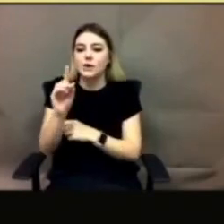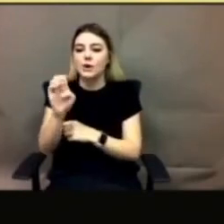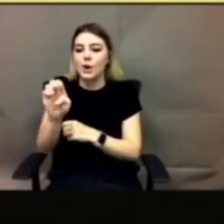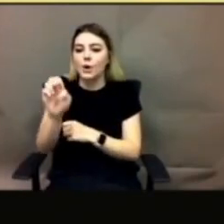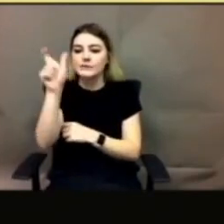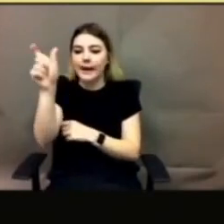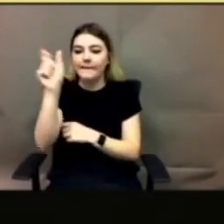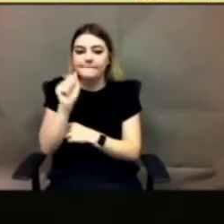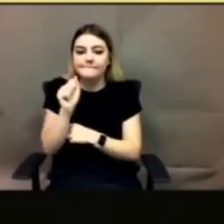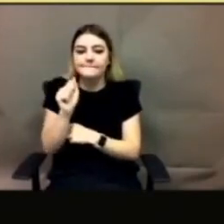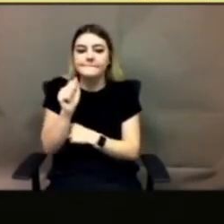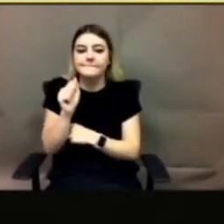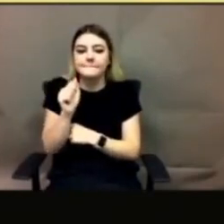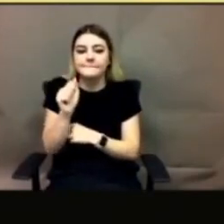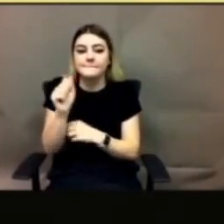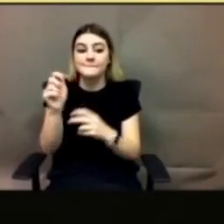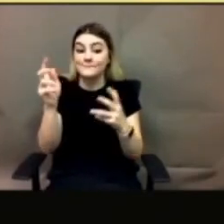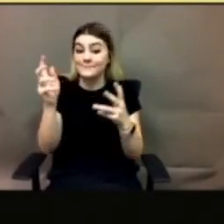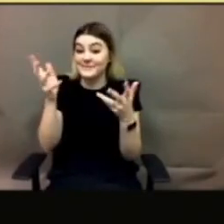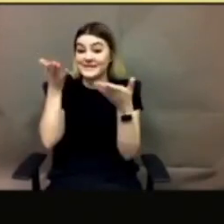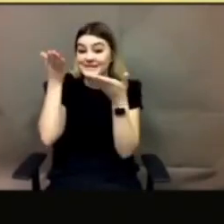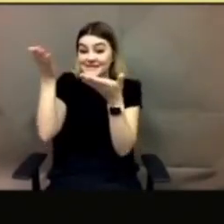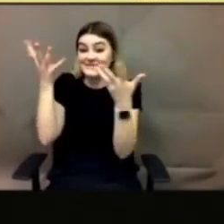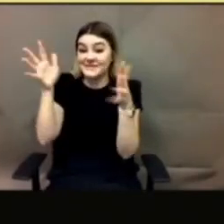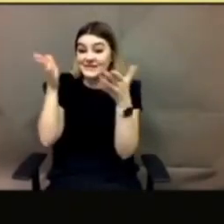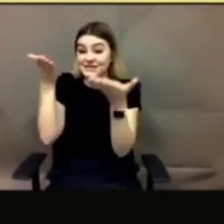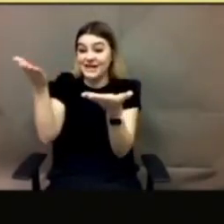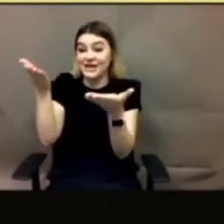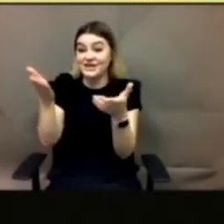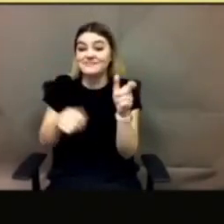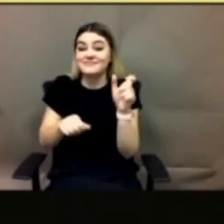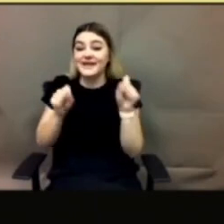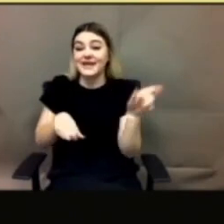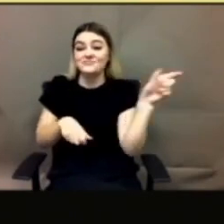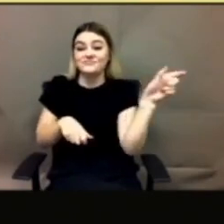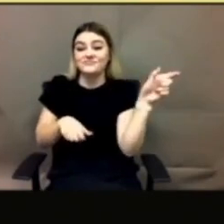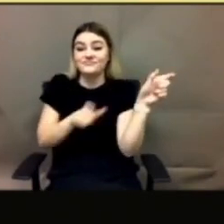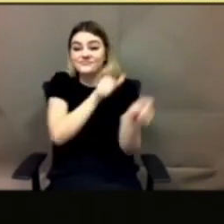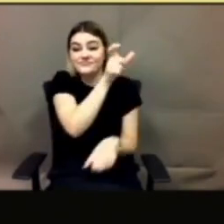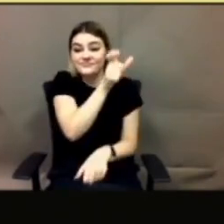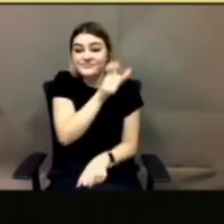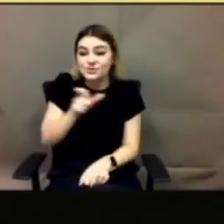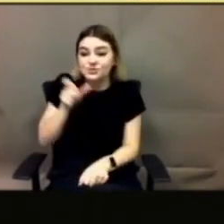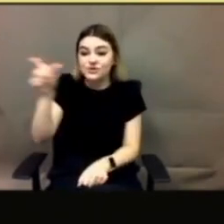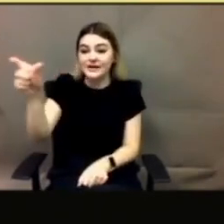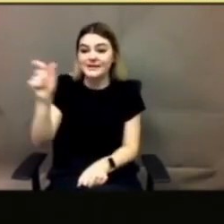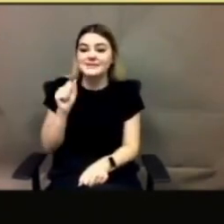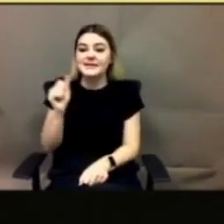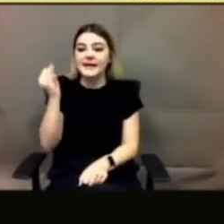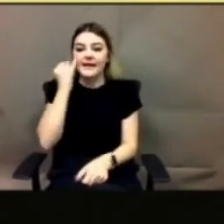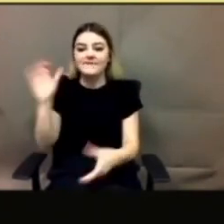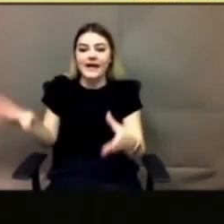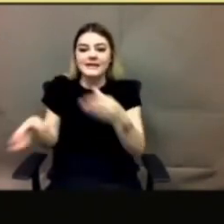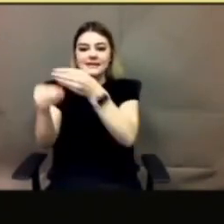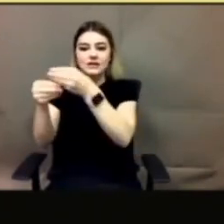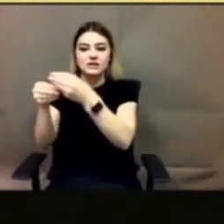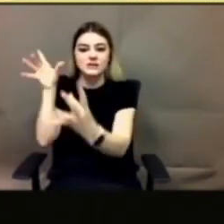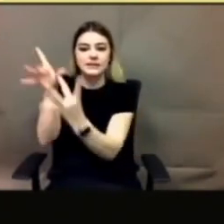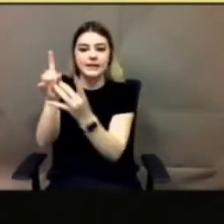aba de codificação e a gente pode clicar aqui no bloquinho do som. E pronto. Então se eu colocar aqui no código,